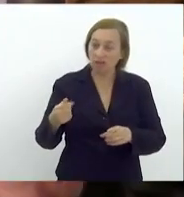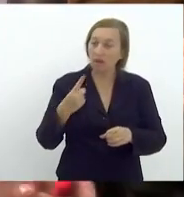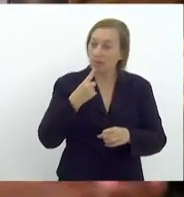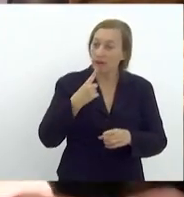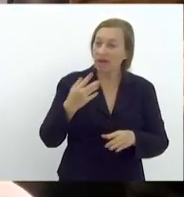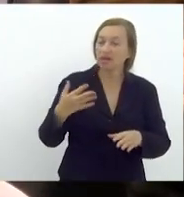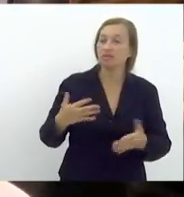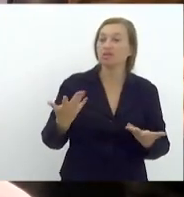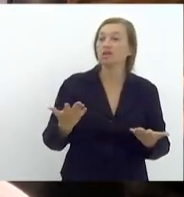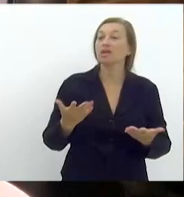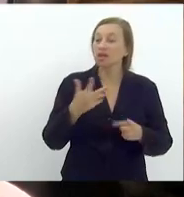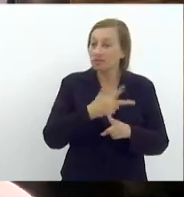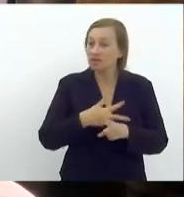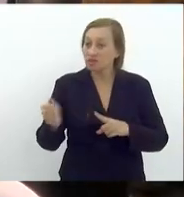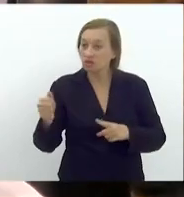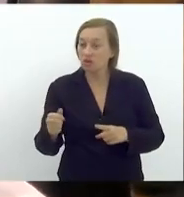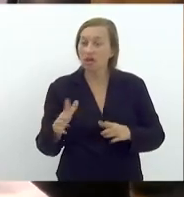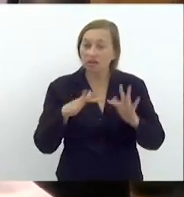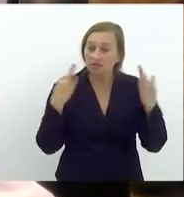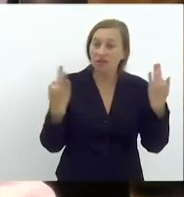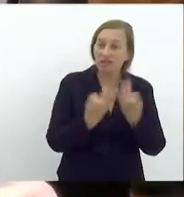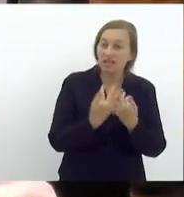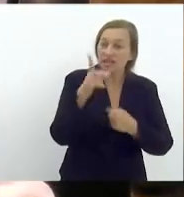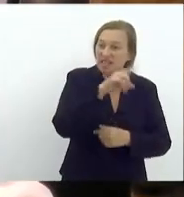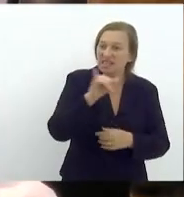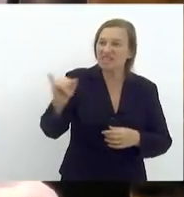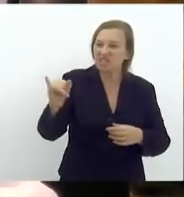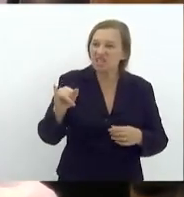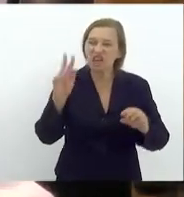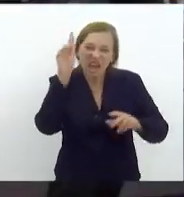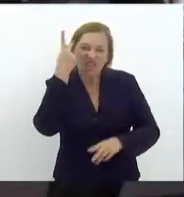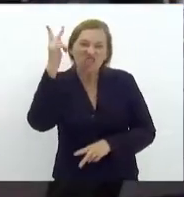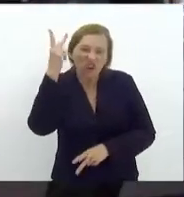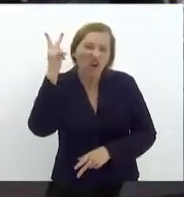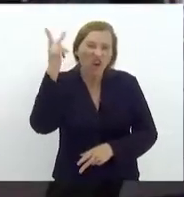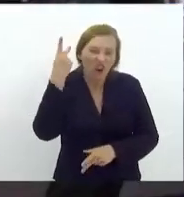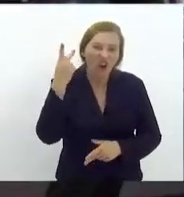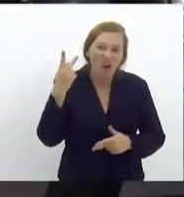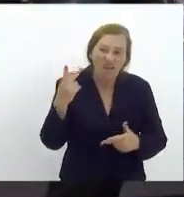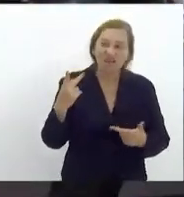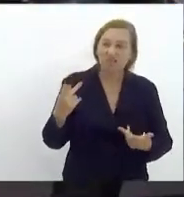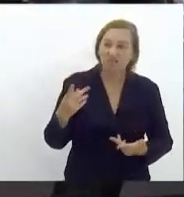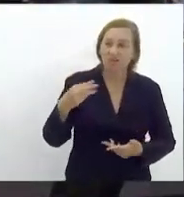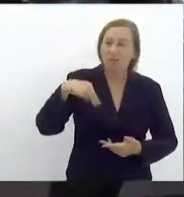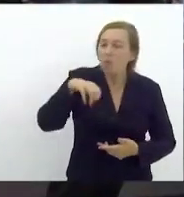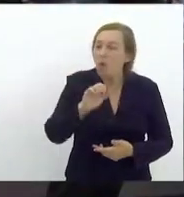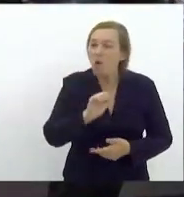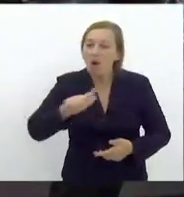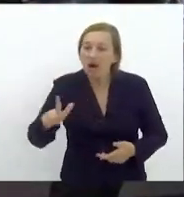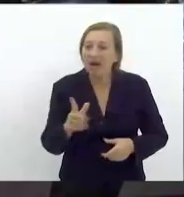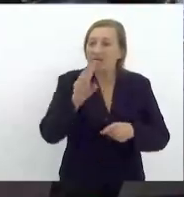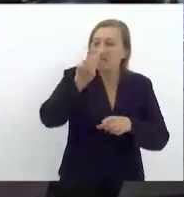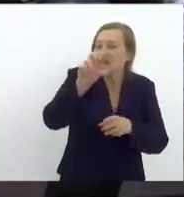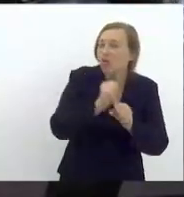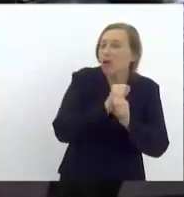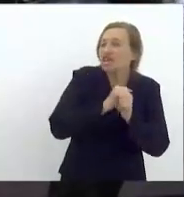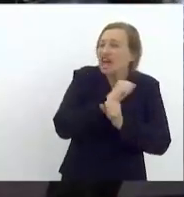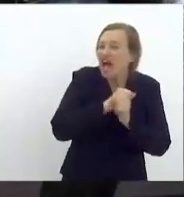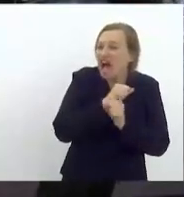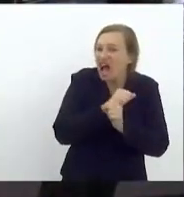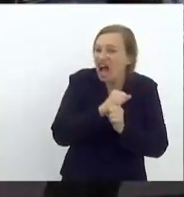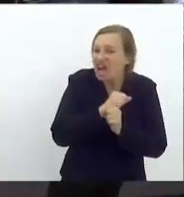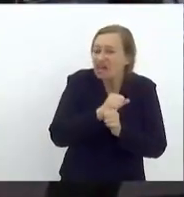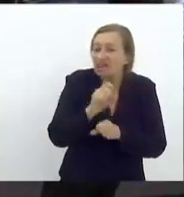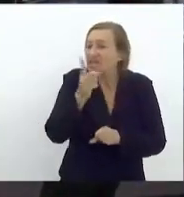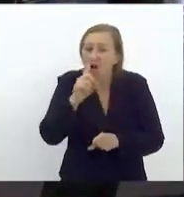a Vitória tá chegando família esse dia é histórico na moral 50 anos não são